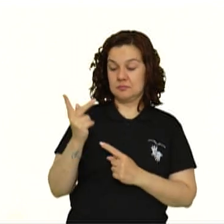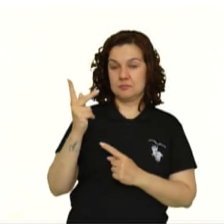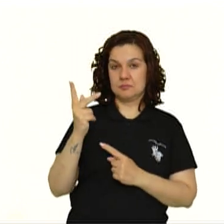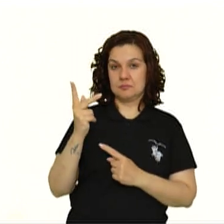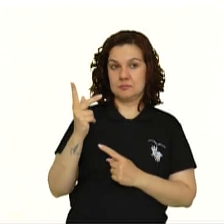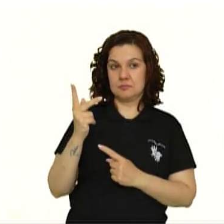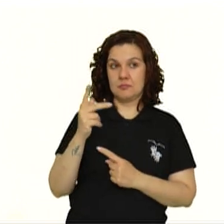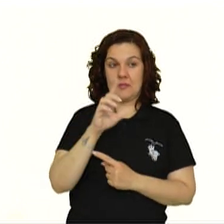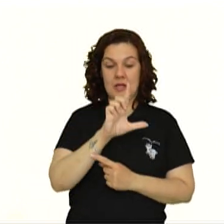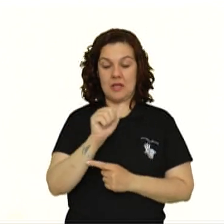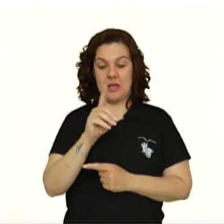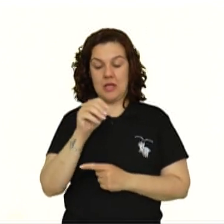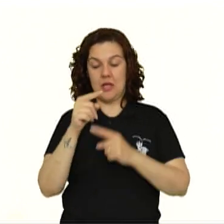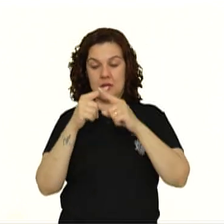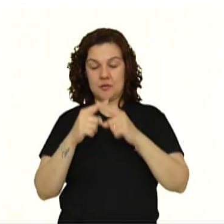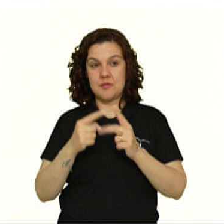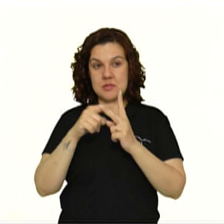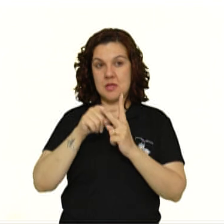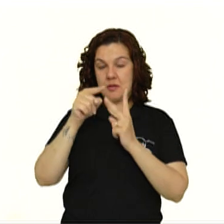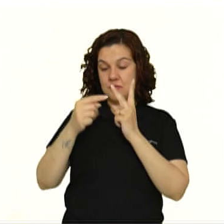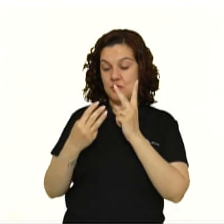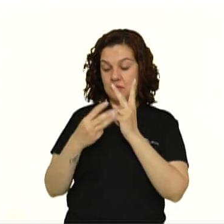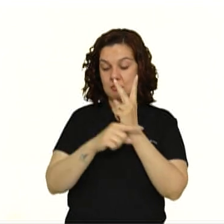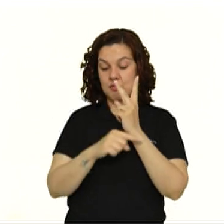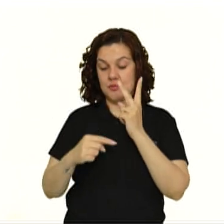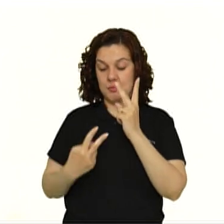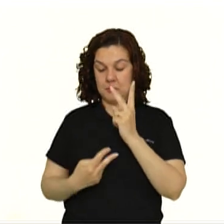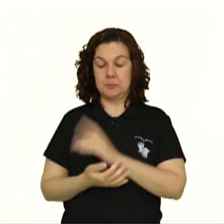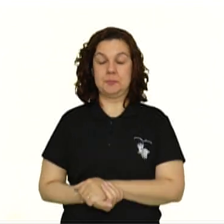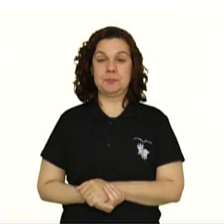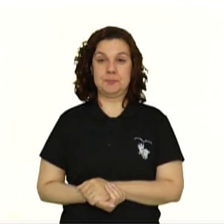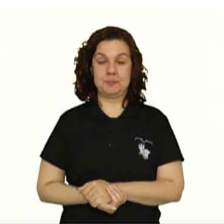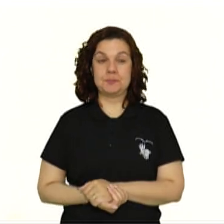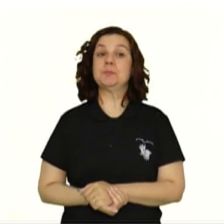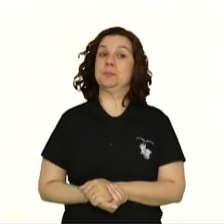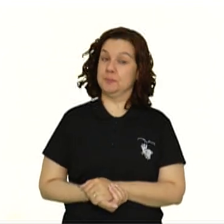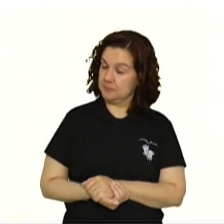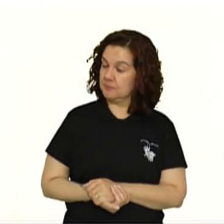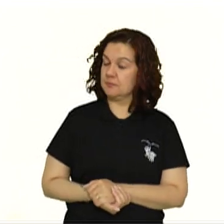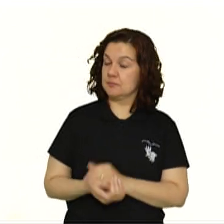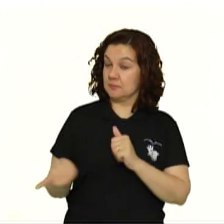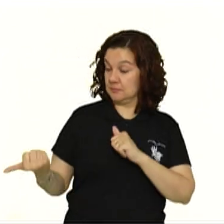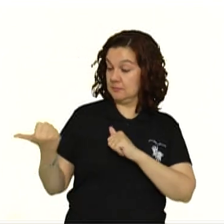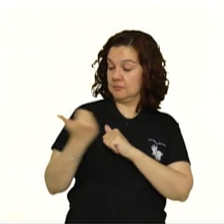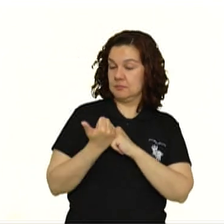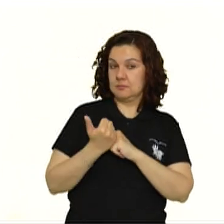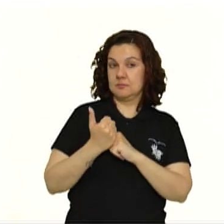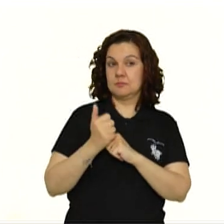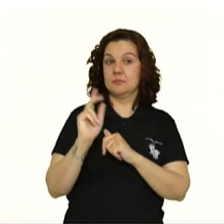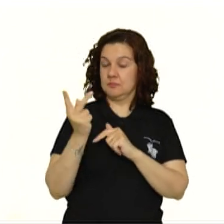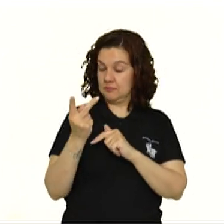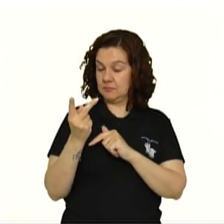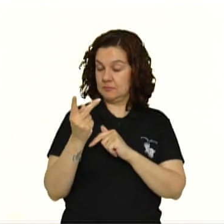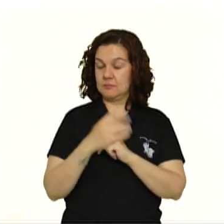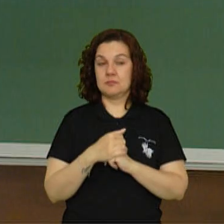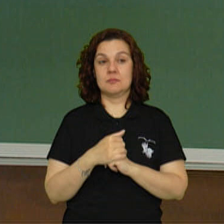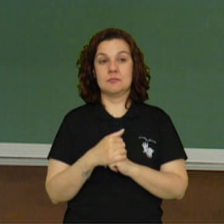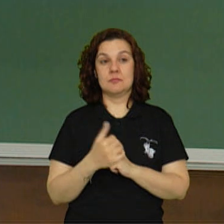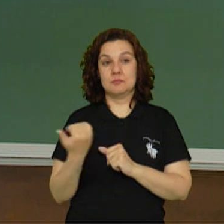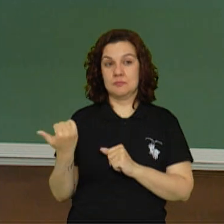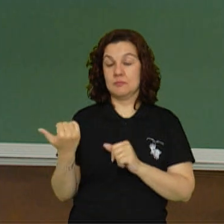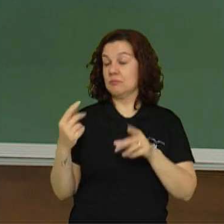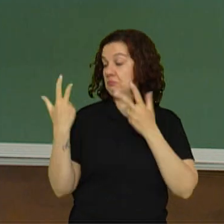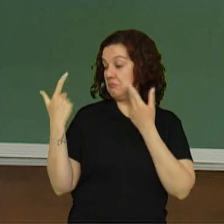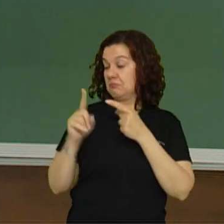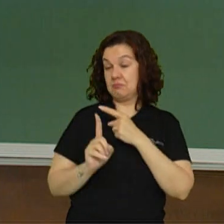é o lado vezes a raiz quadrada de 3 divididos por 2. Substituindo o valor da altura que já achamos, mesma